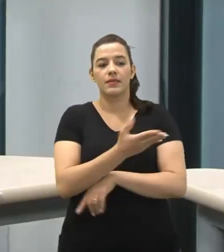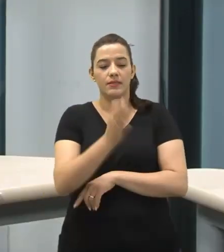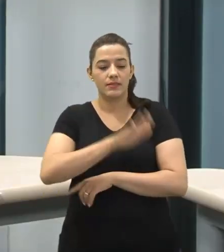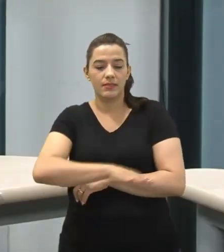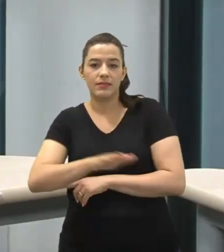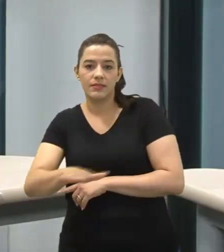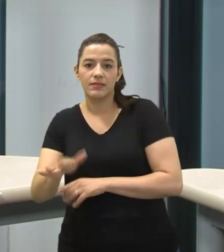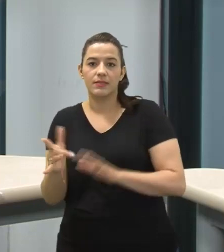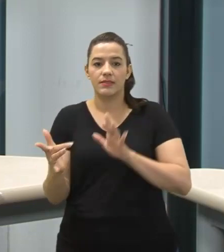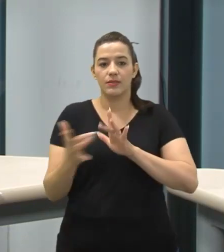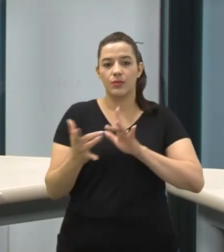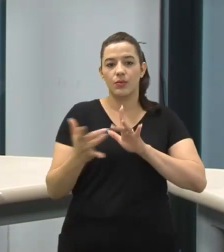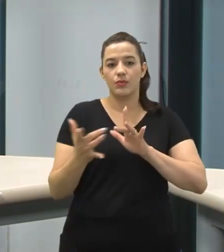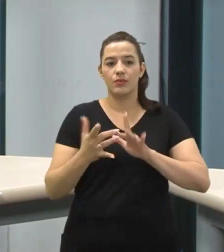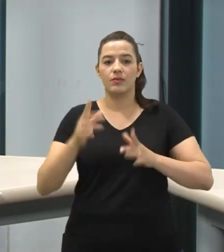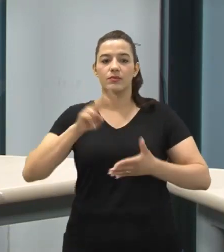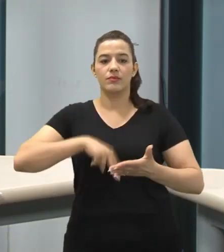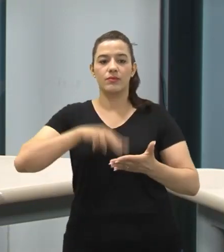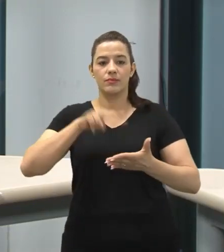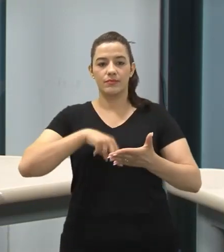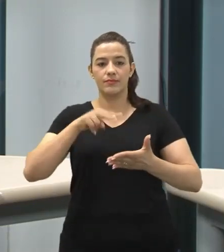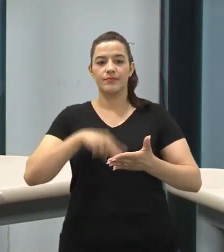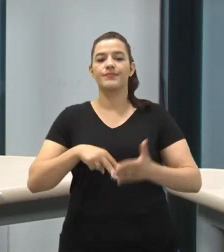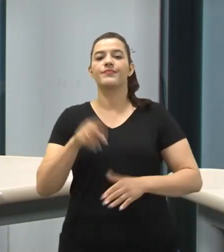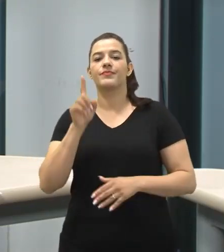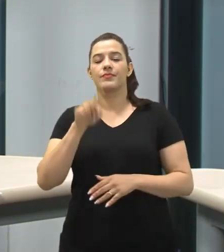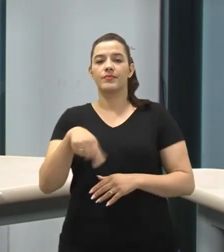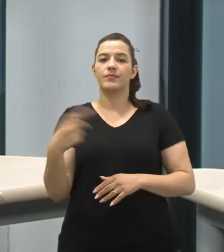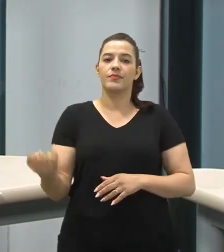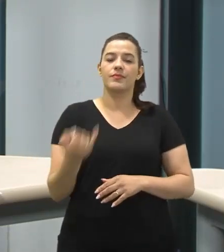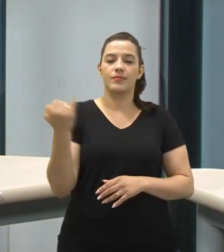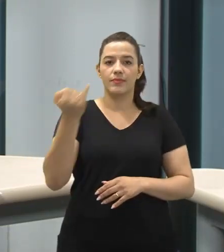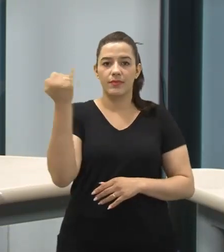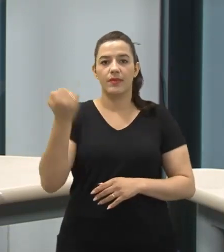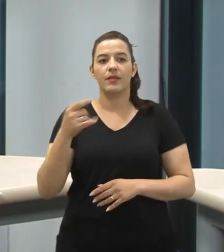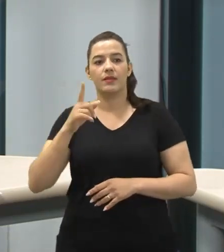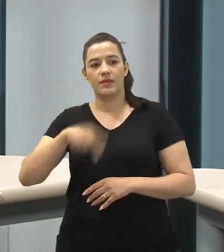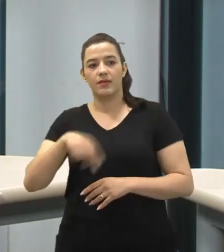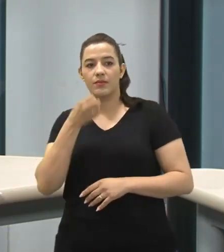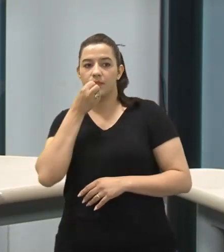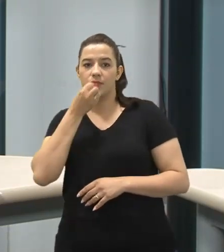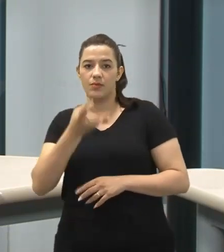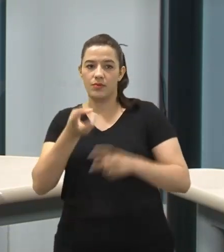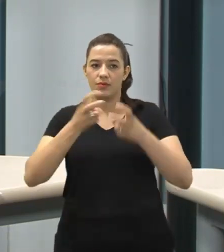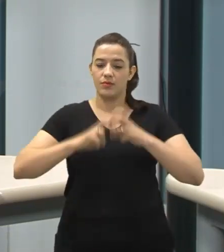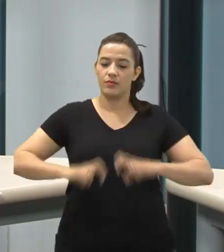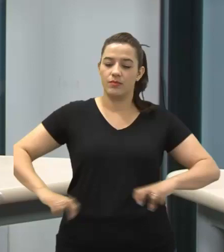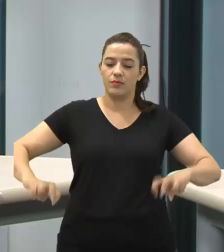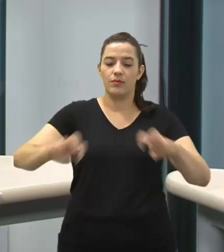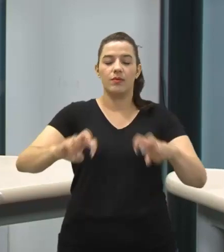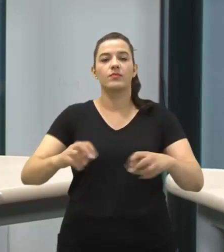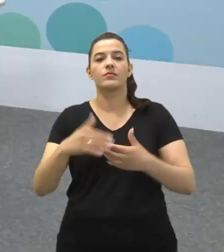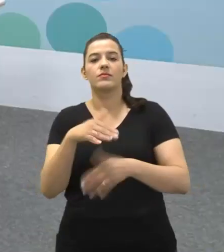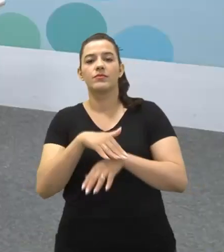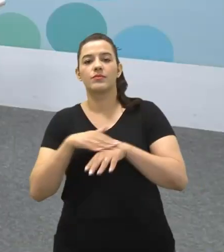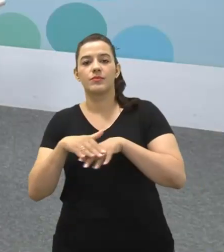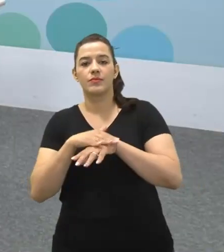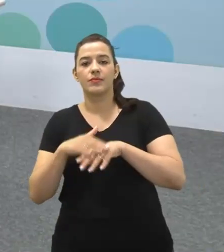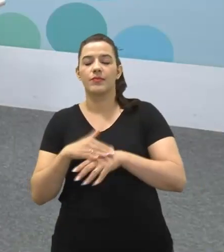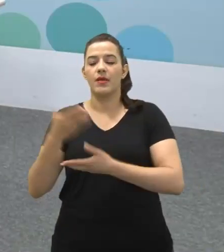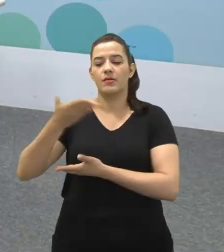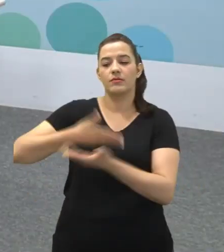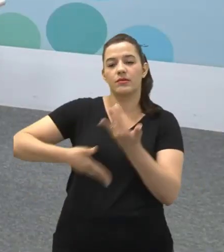crianças têm contato aí com a leitura né e isso é feito por meio de muita roda de conversa muita troca de conhecimento sim né